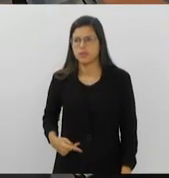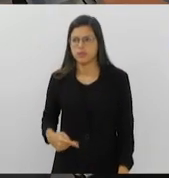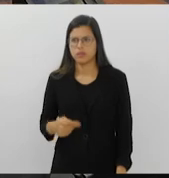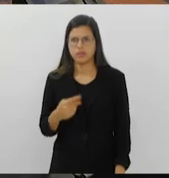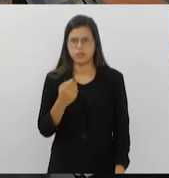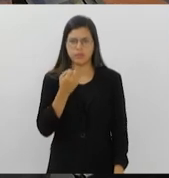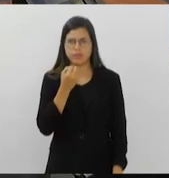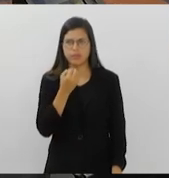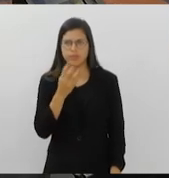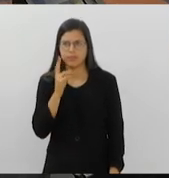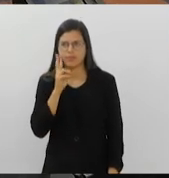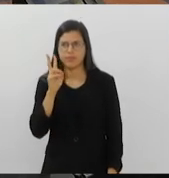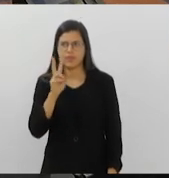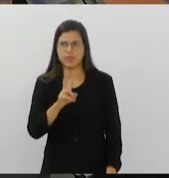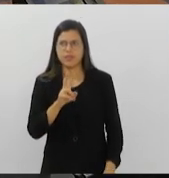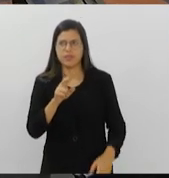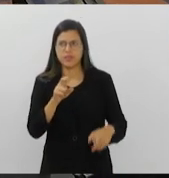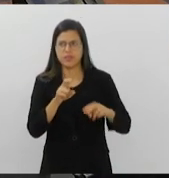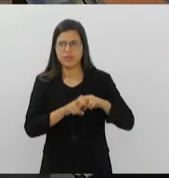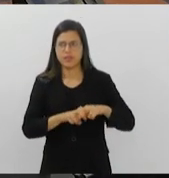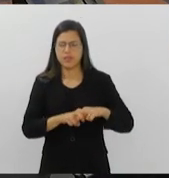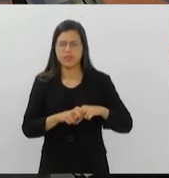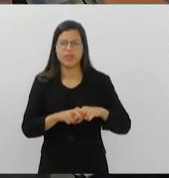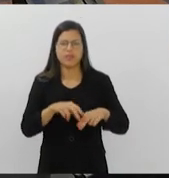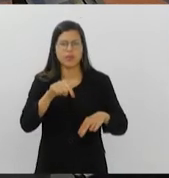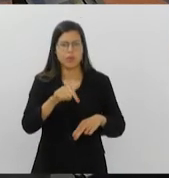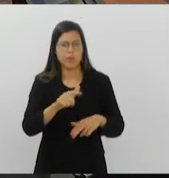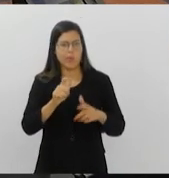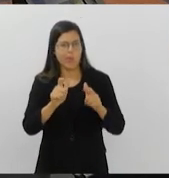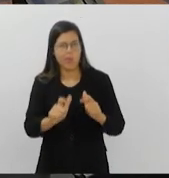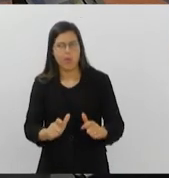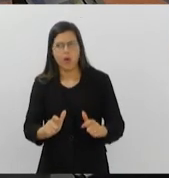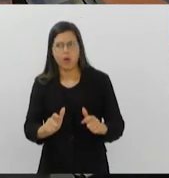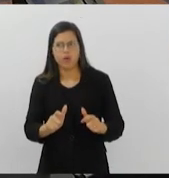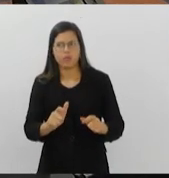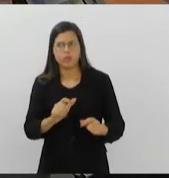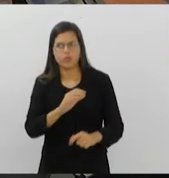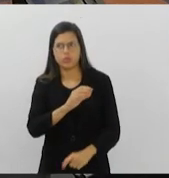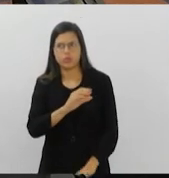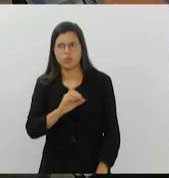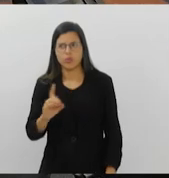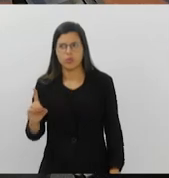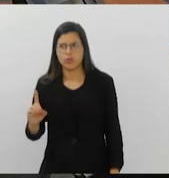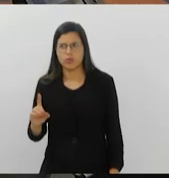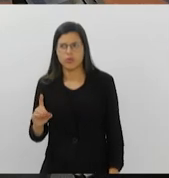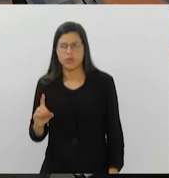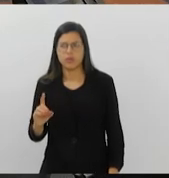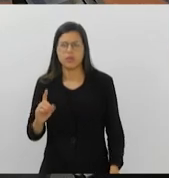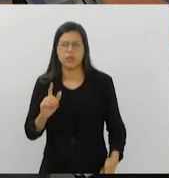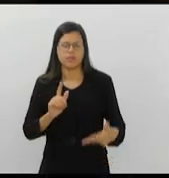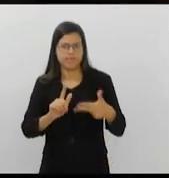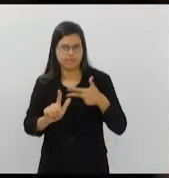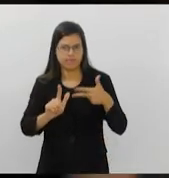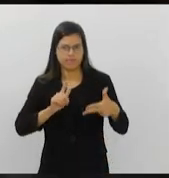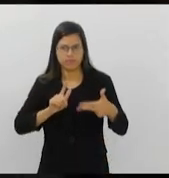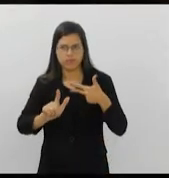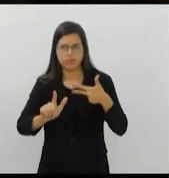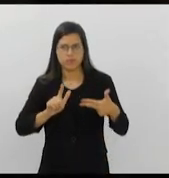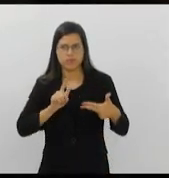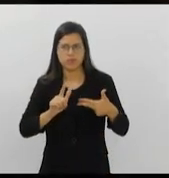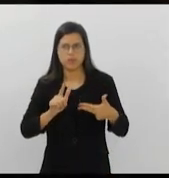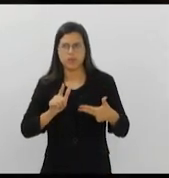Vossa Excelência aí nesse lugar, ocupando o espaço também de coordenar os procedimentos legislativos aqui. Acho